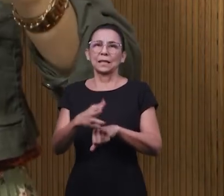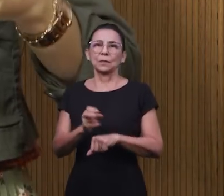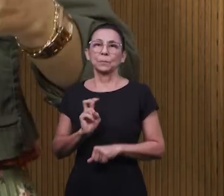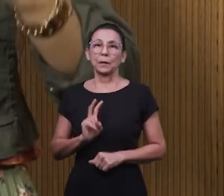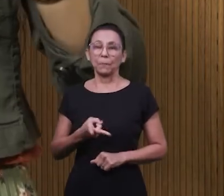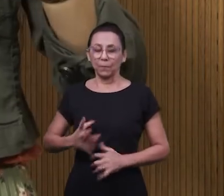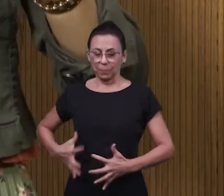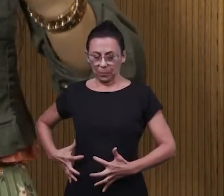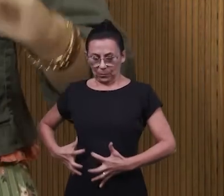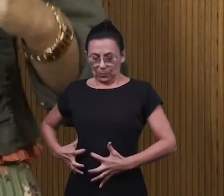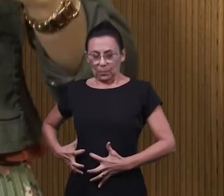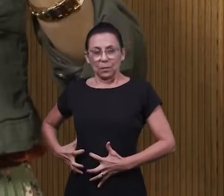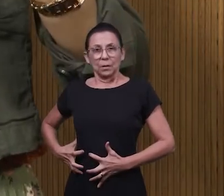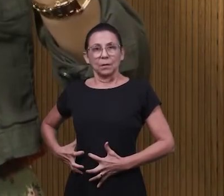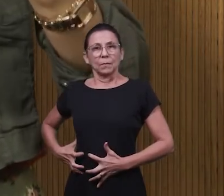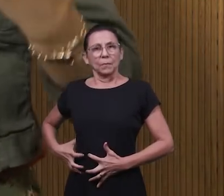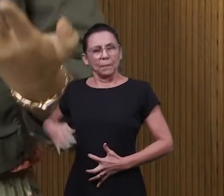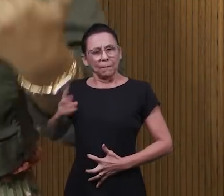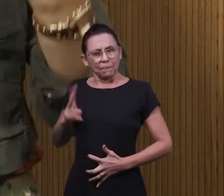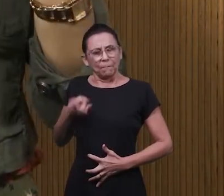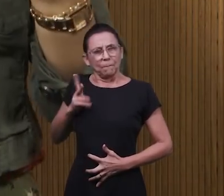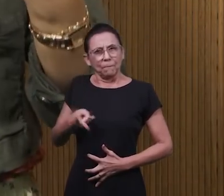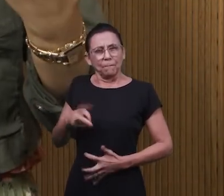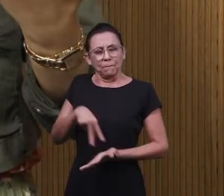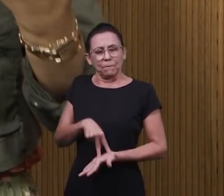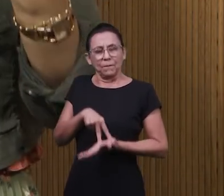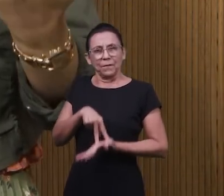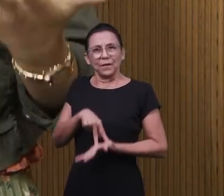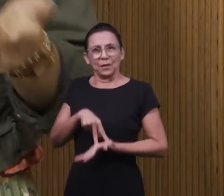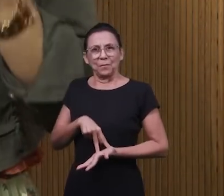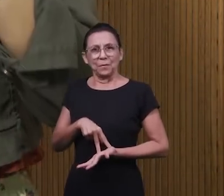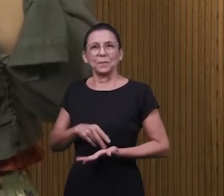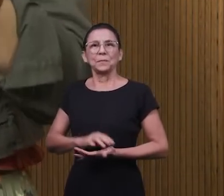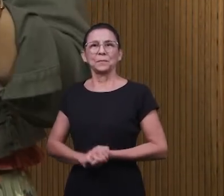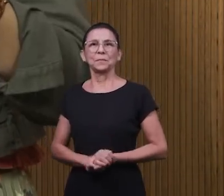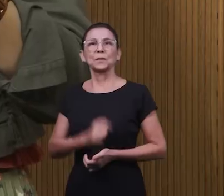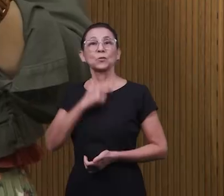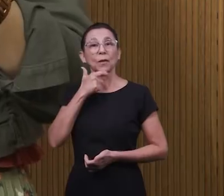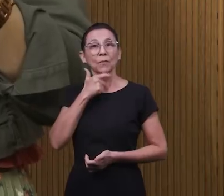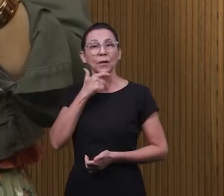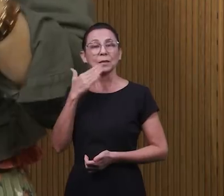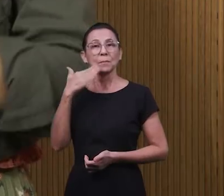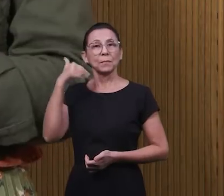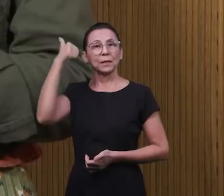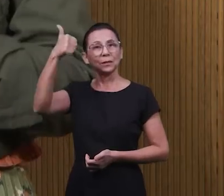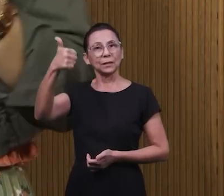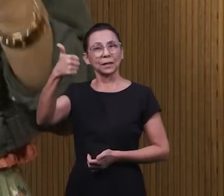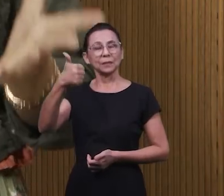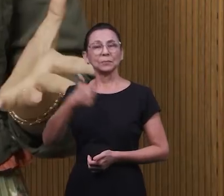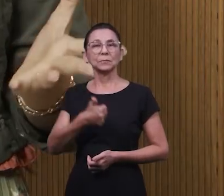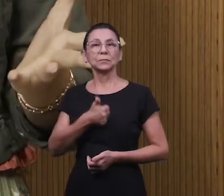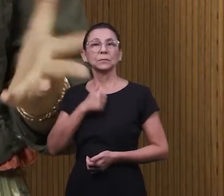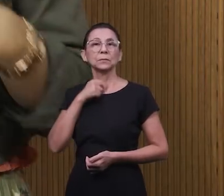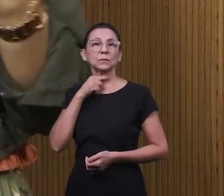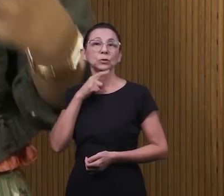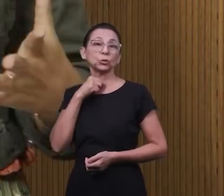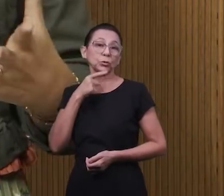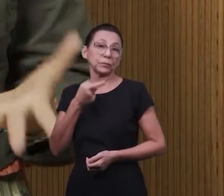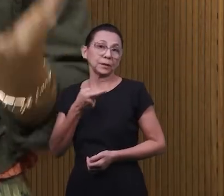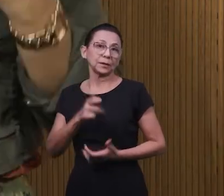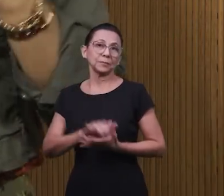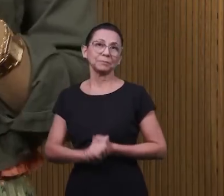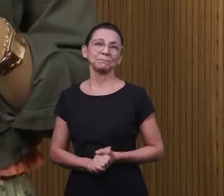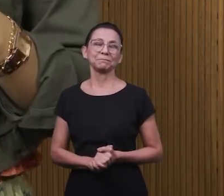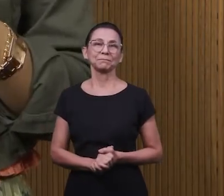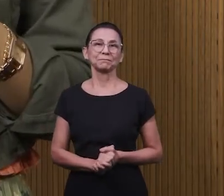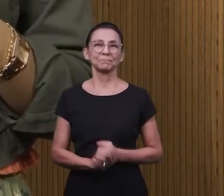de resistência para gerar evolução, para promover evolução na sua voz. Gerou dúvida? Teve